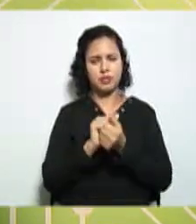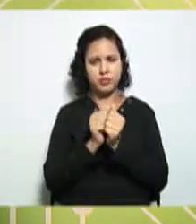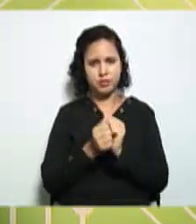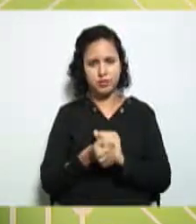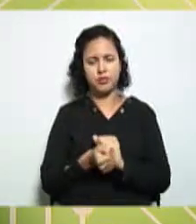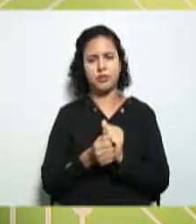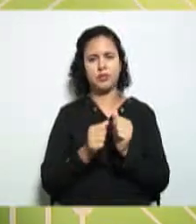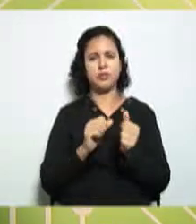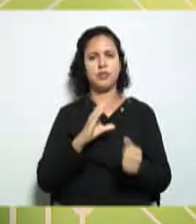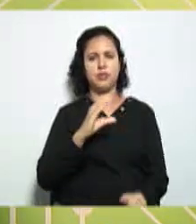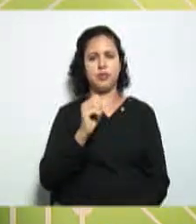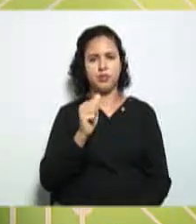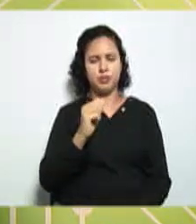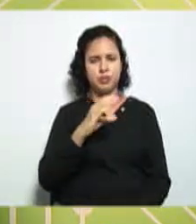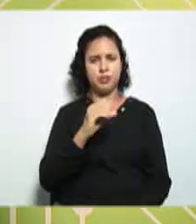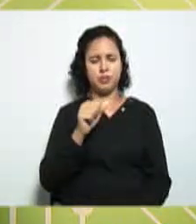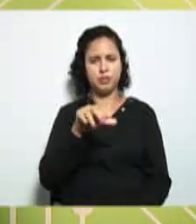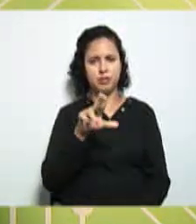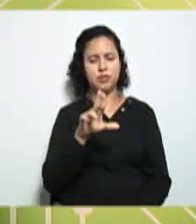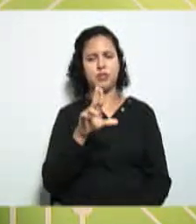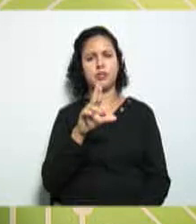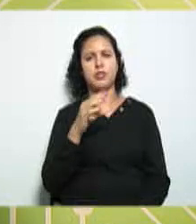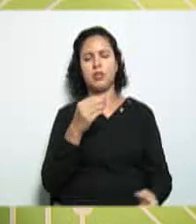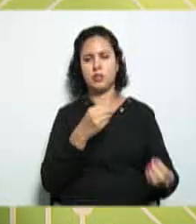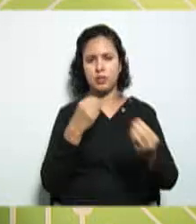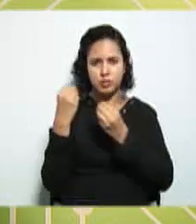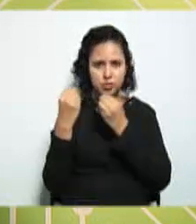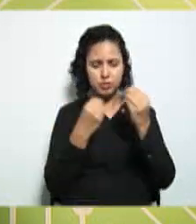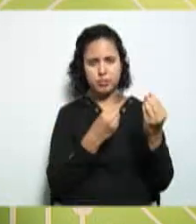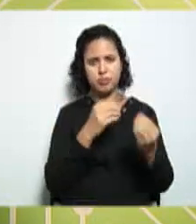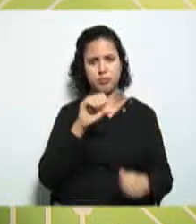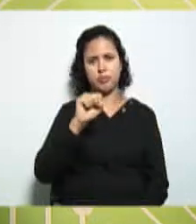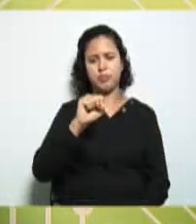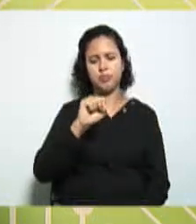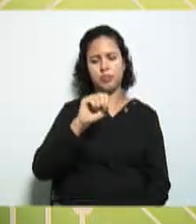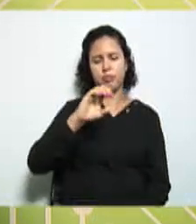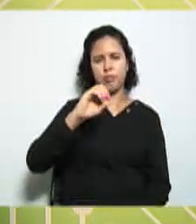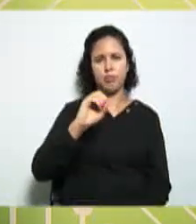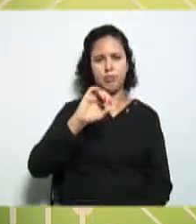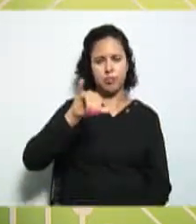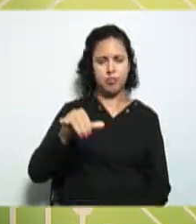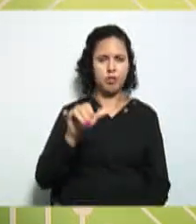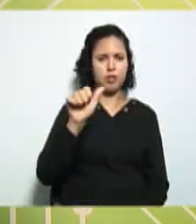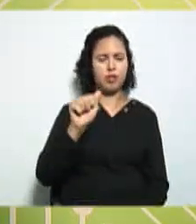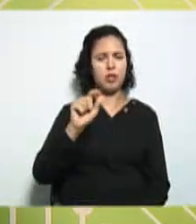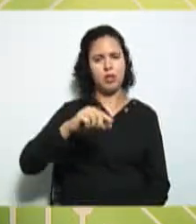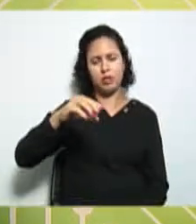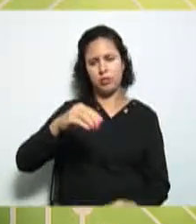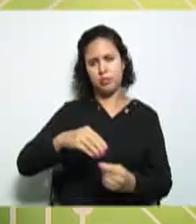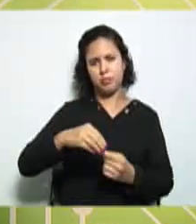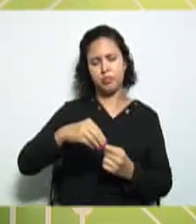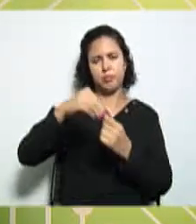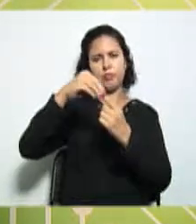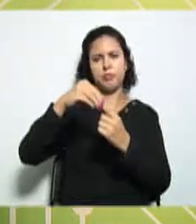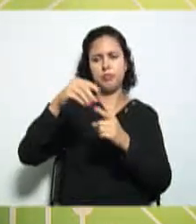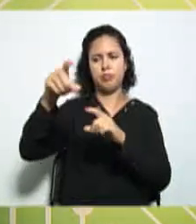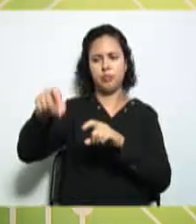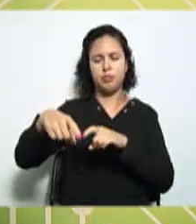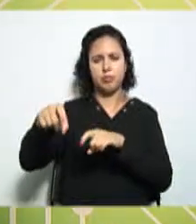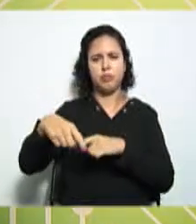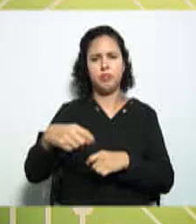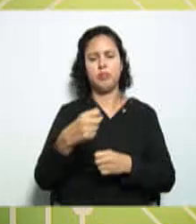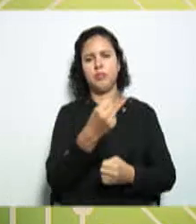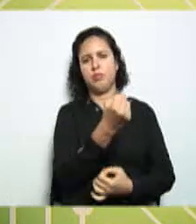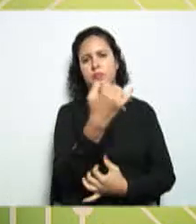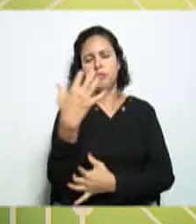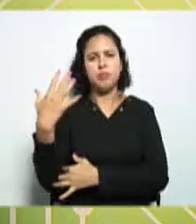arroz, o cacau, o feijão, o milho, a soja, que são os destaques no ramo agropecuário, né, que